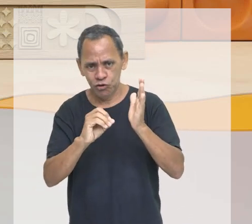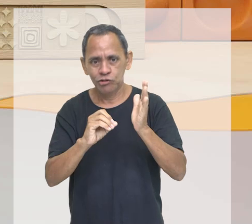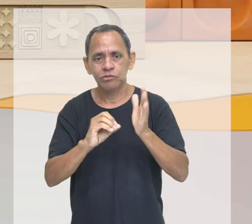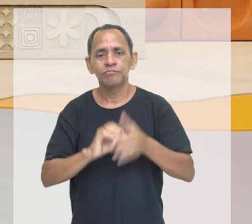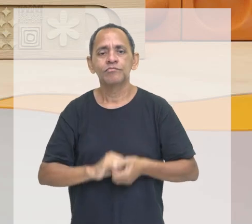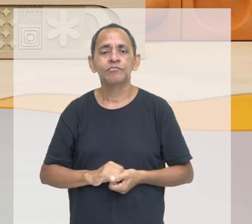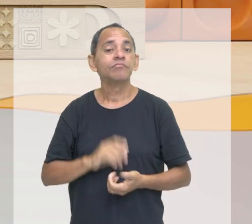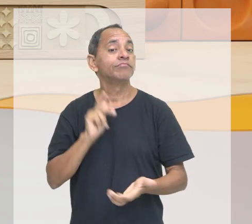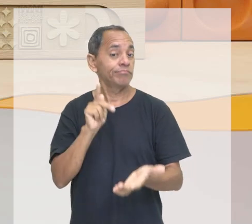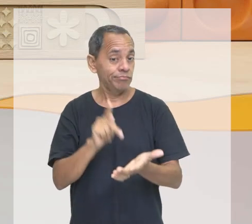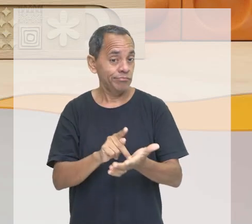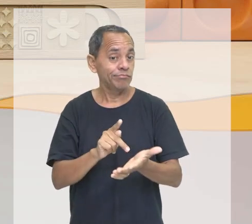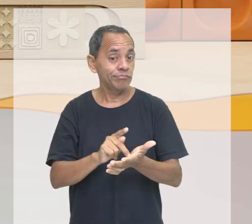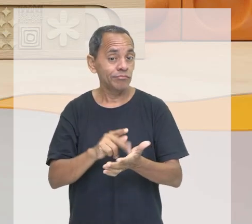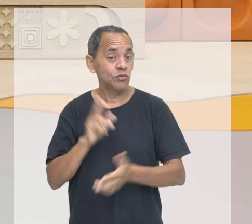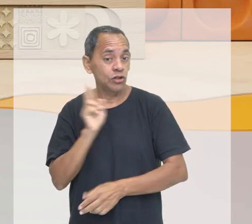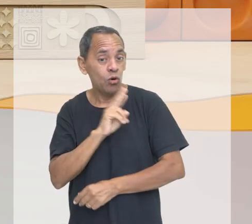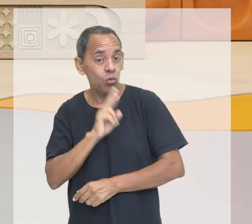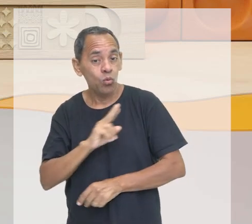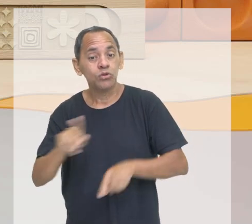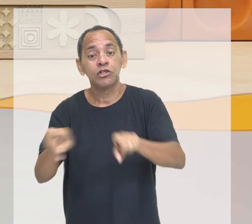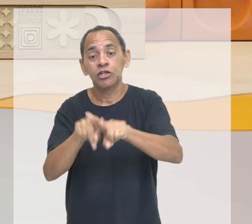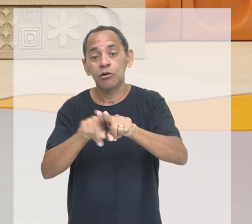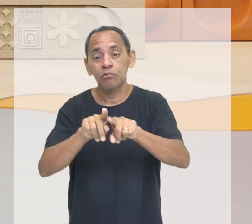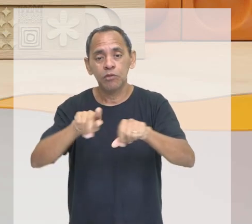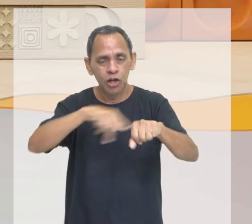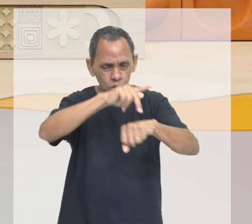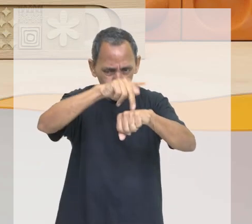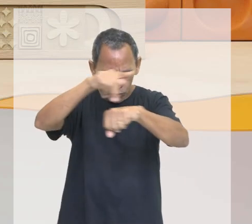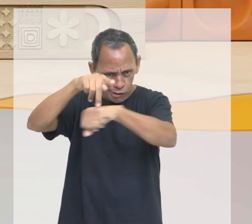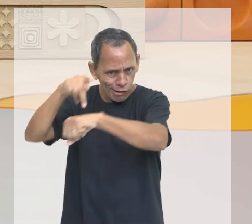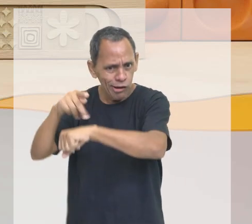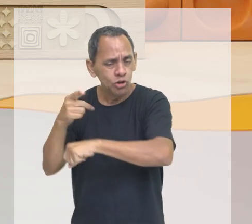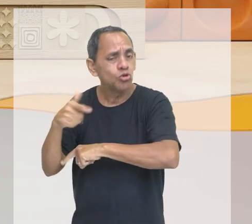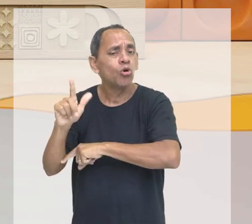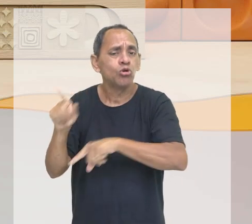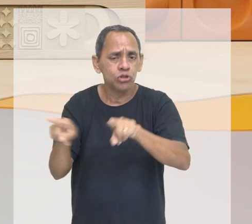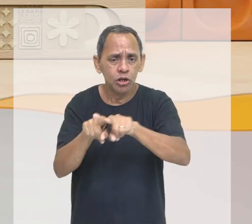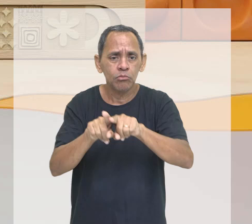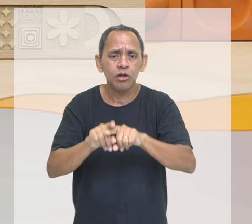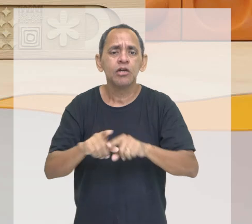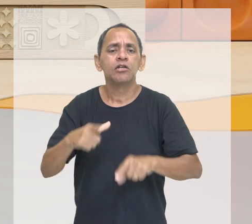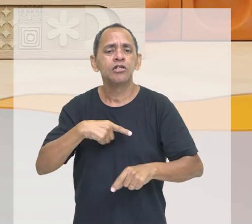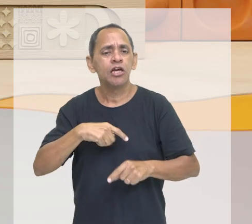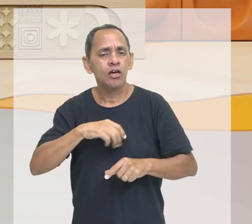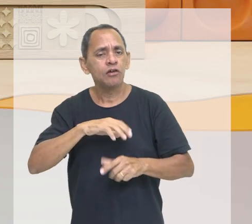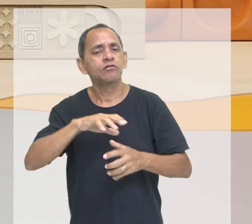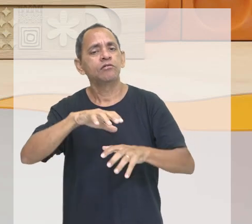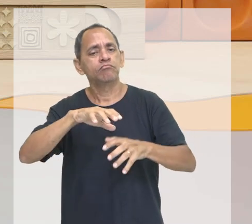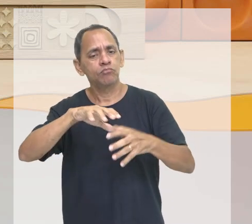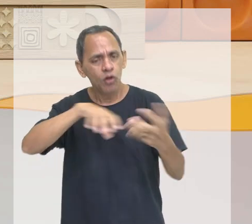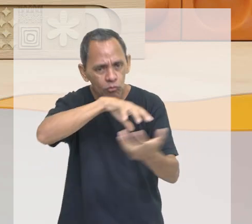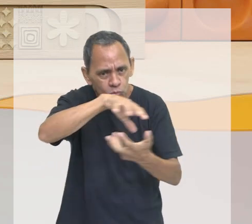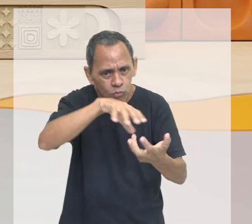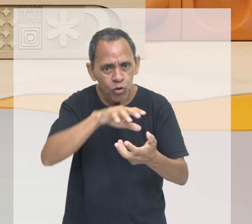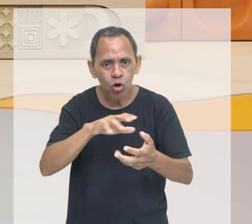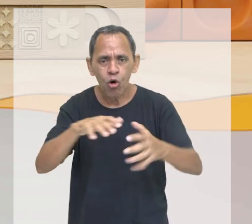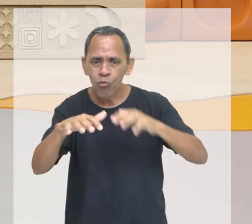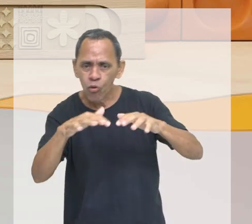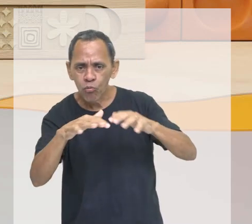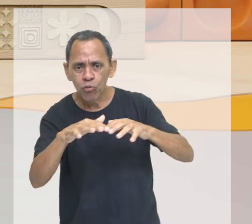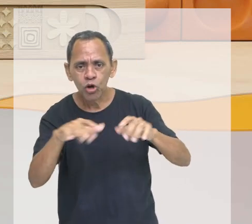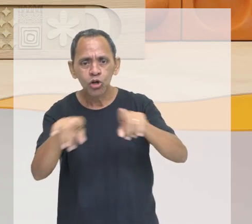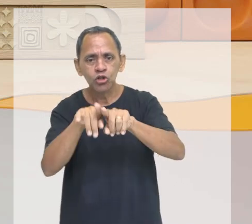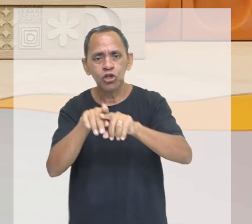gente. Não só na Rússia, como em outras partes do mundo, ocorreram movimentos de cunho socialista com